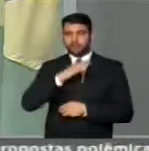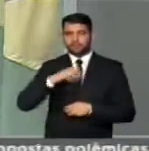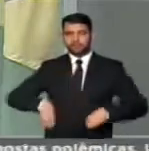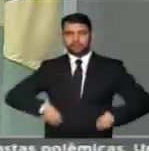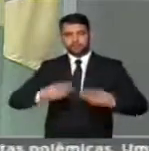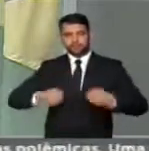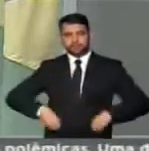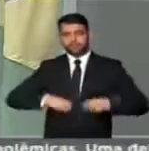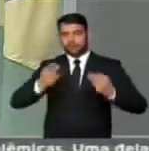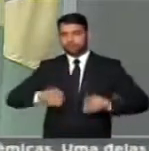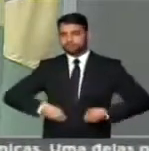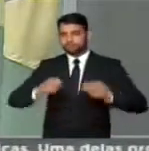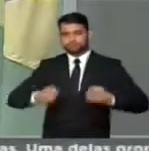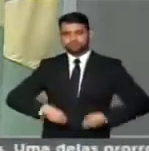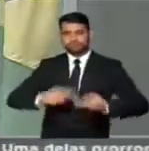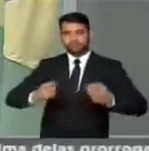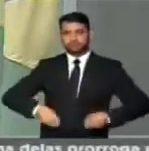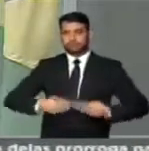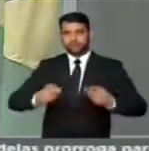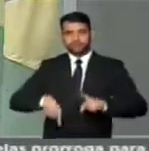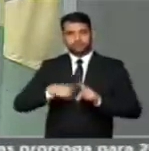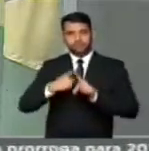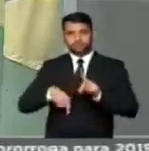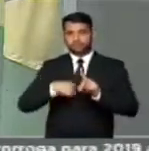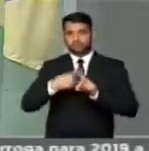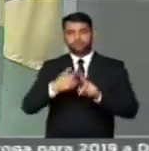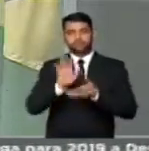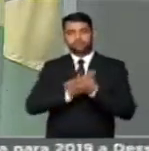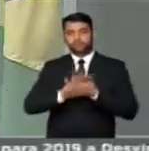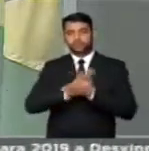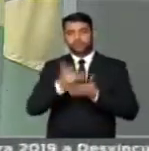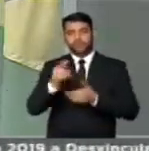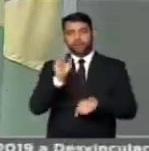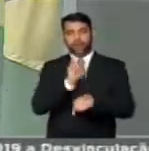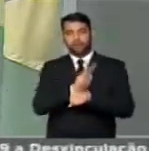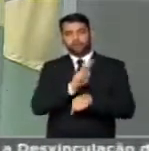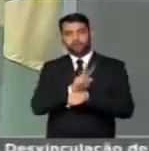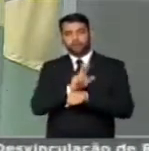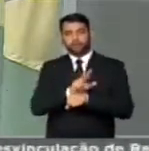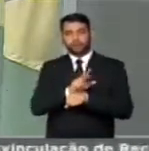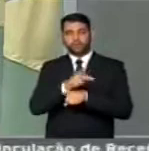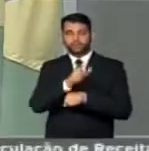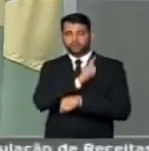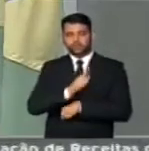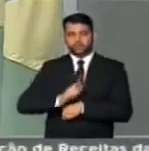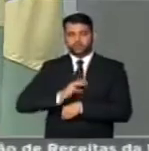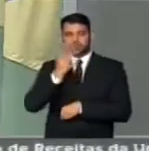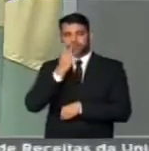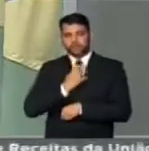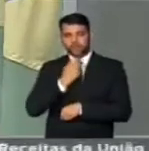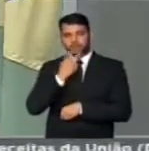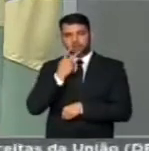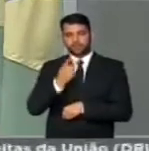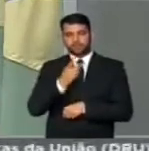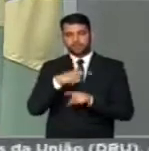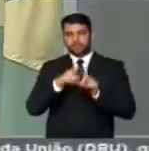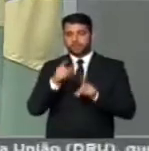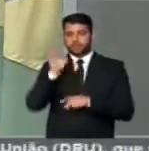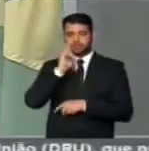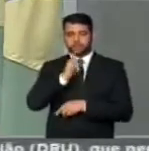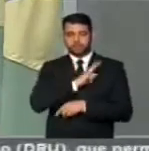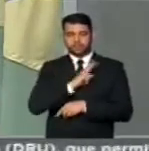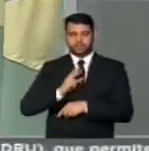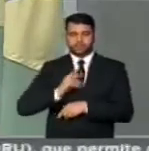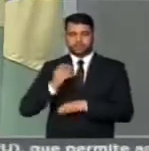Gastando mais e gastando mal. Não há um mínimo de controle de um governo que se diga minimamente sério. Mas, senhor